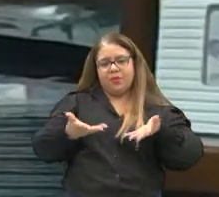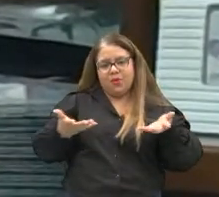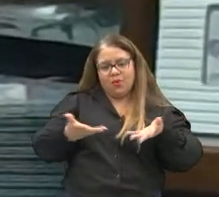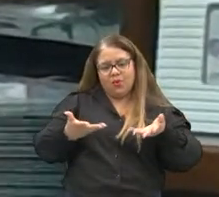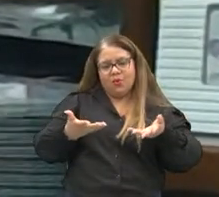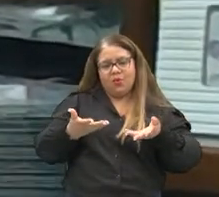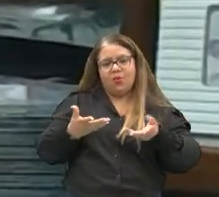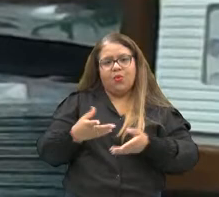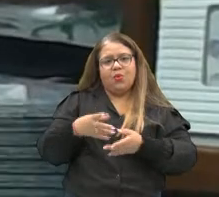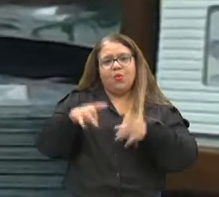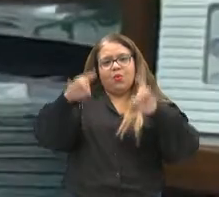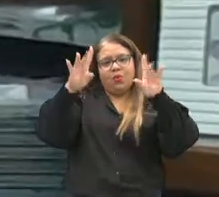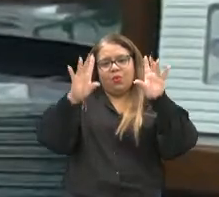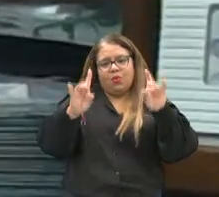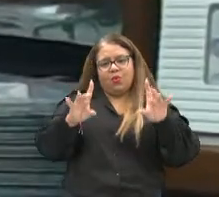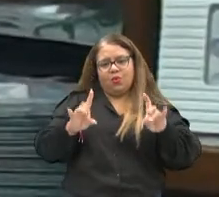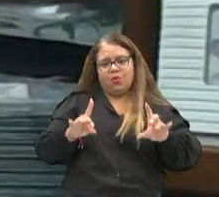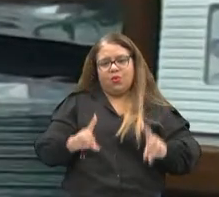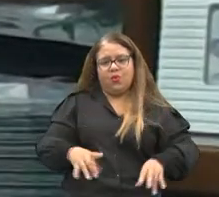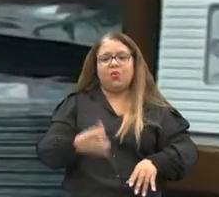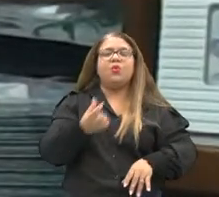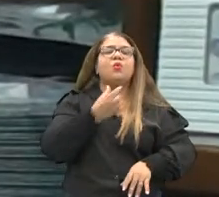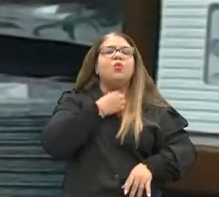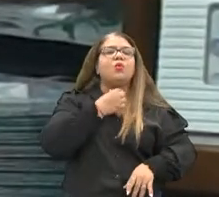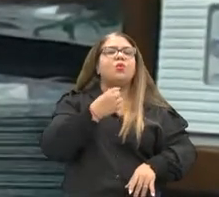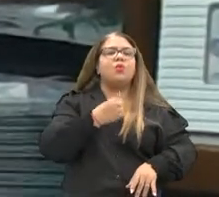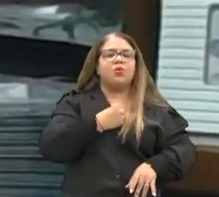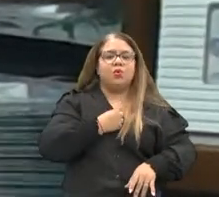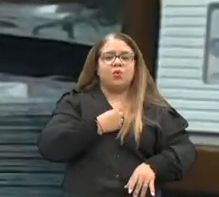fabulosa comenda tão